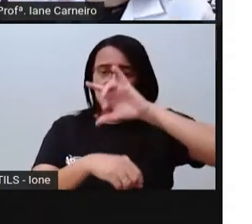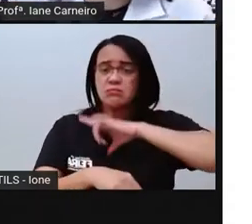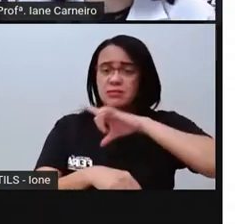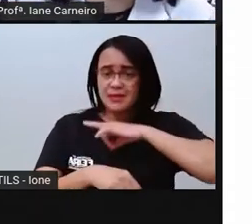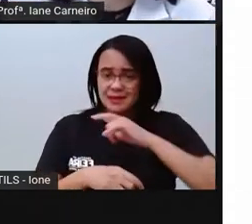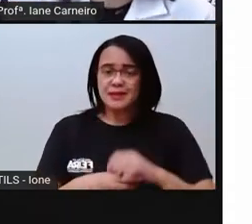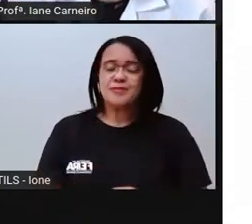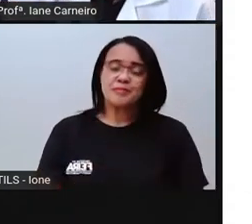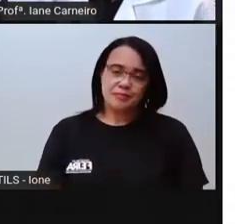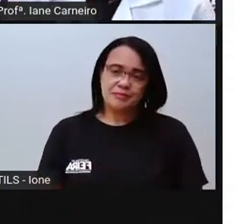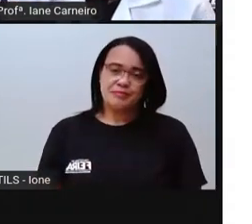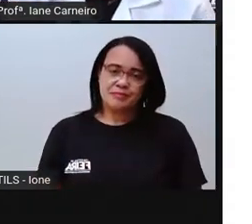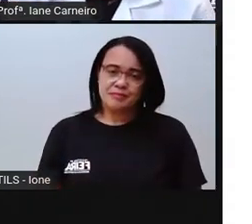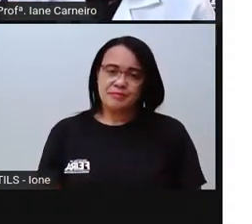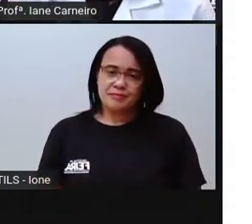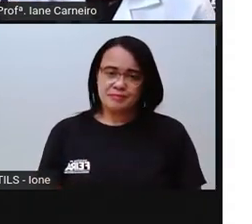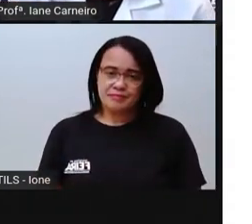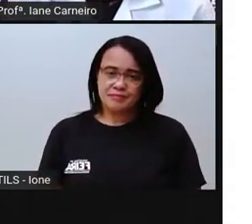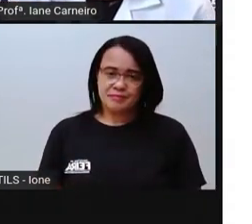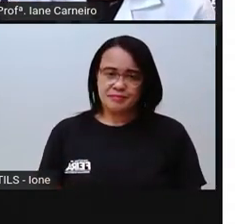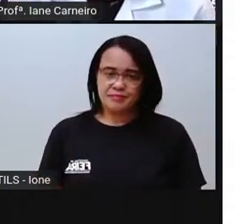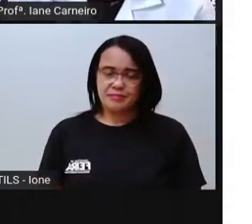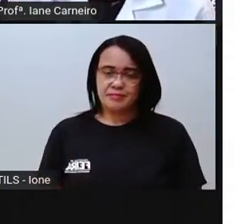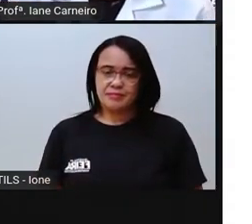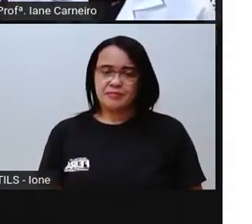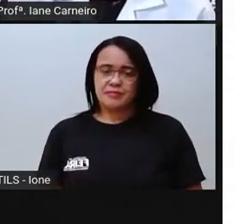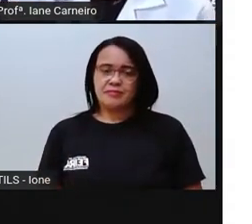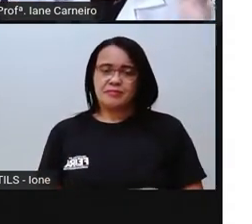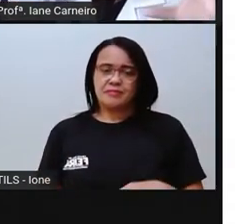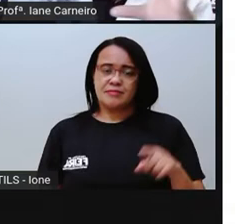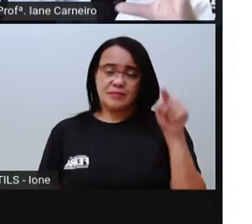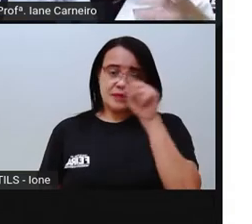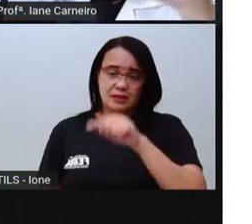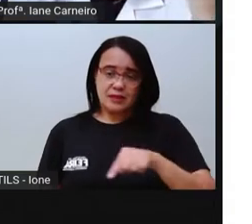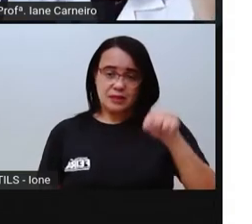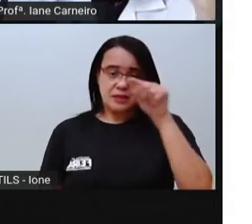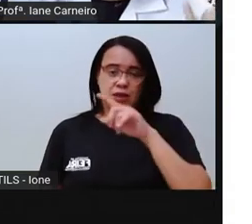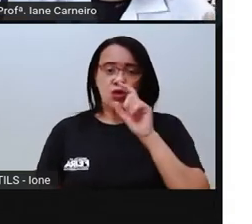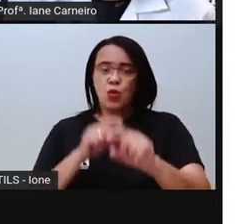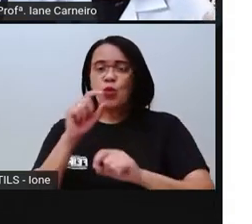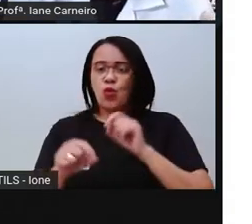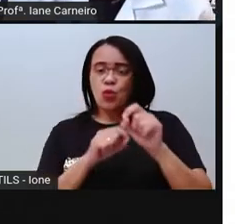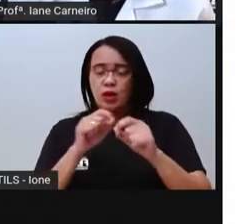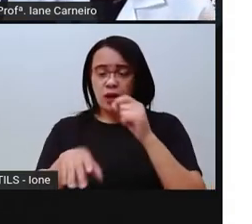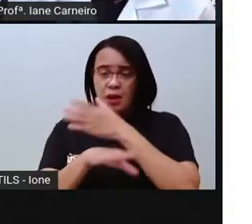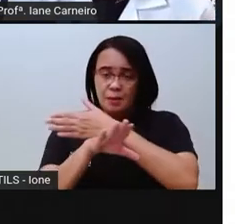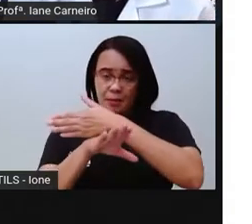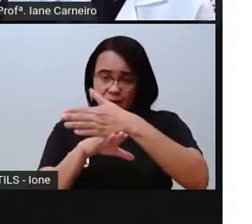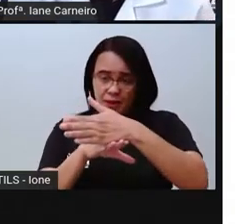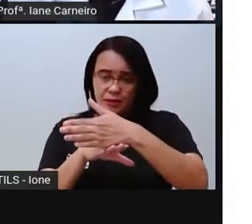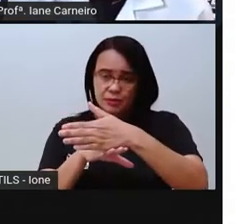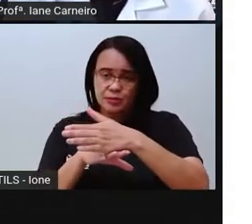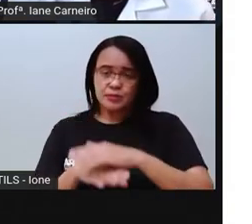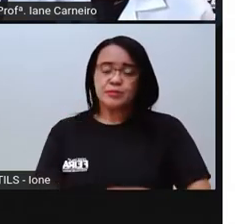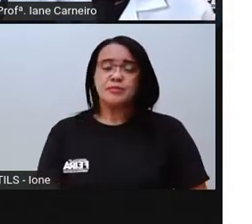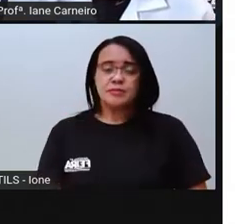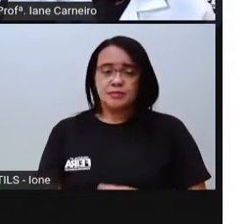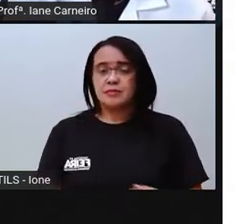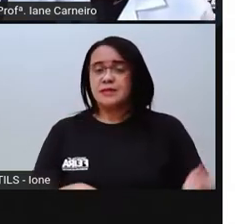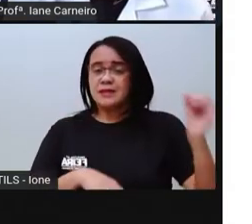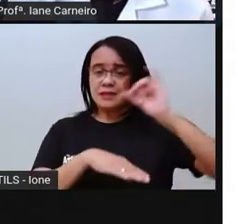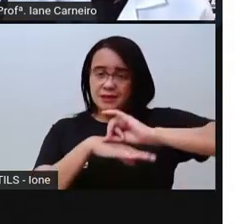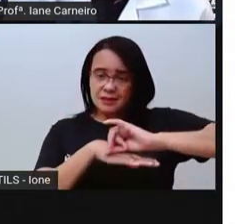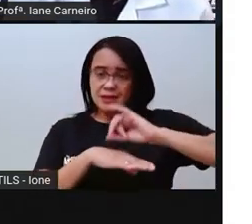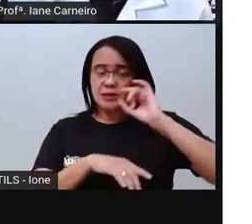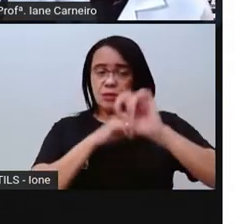fundo preto. Ao centro tem uma tarja, né, branca. E em cima dela, né, a gente vê